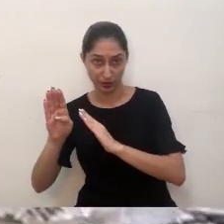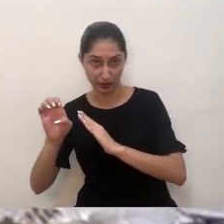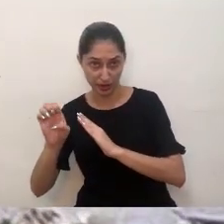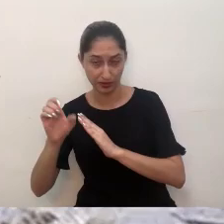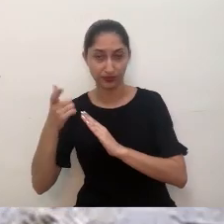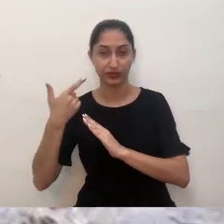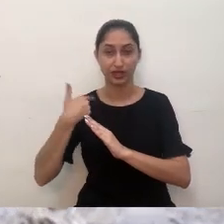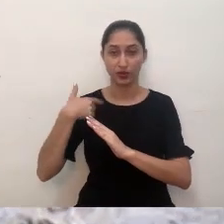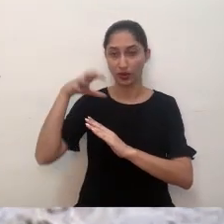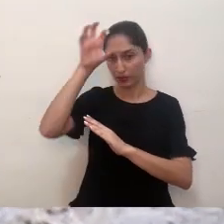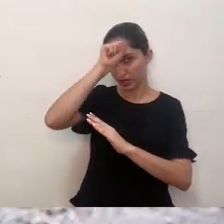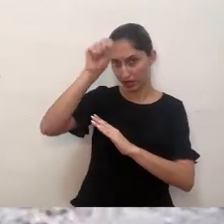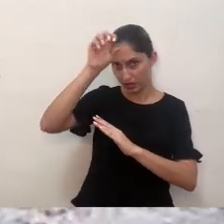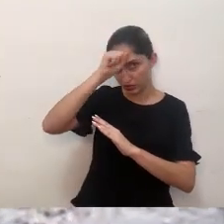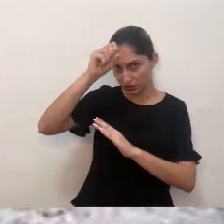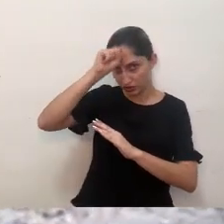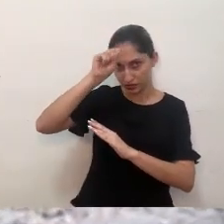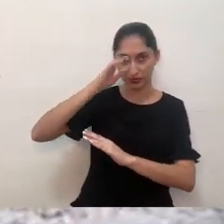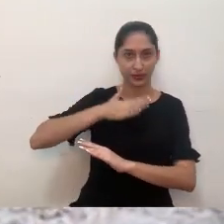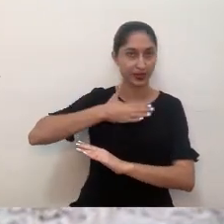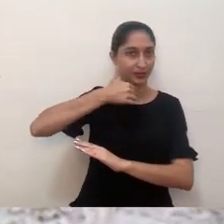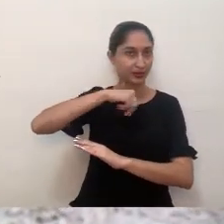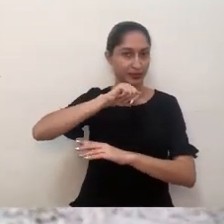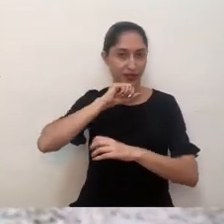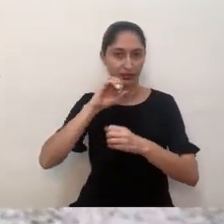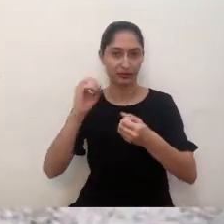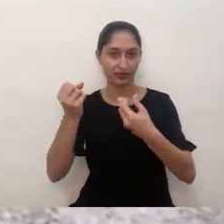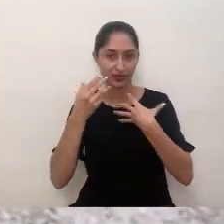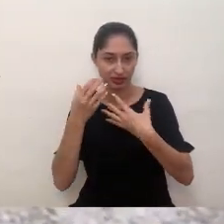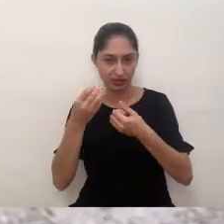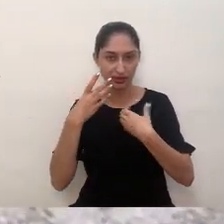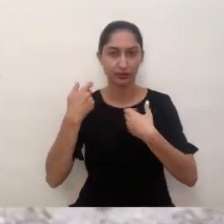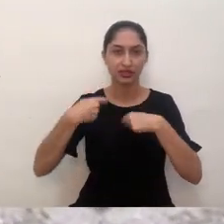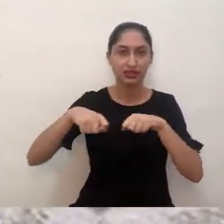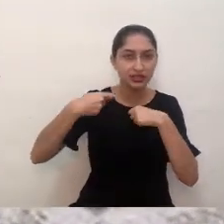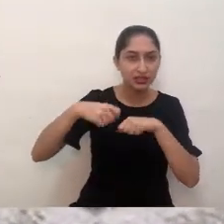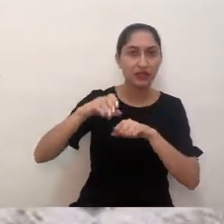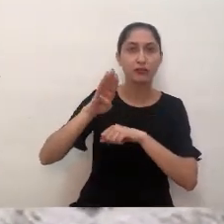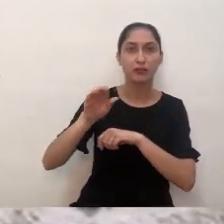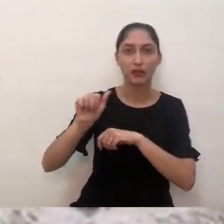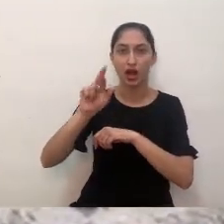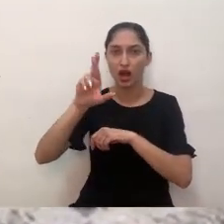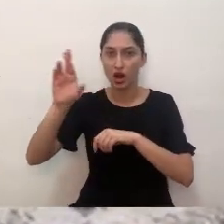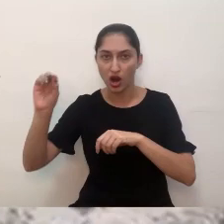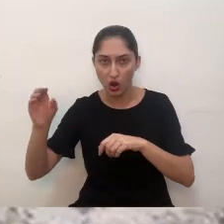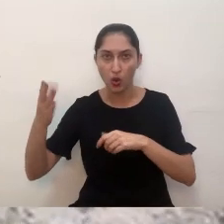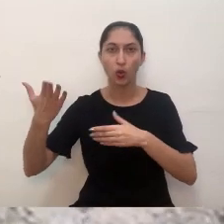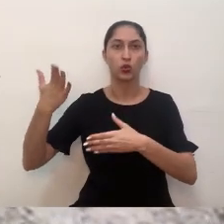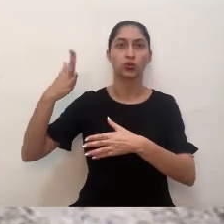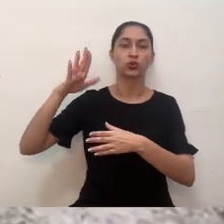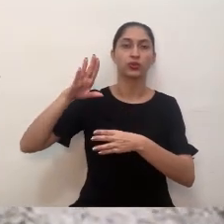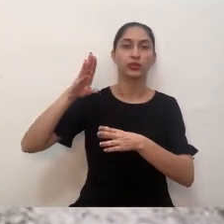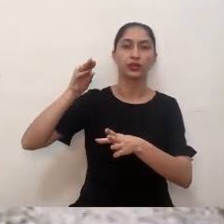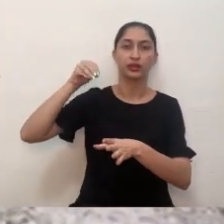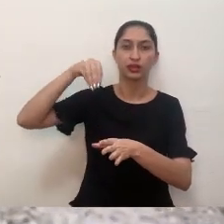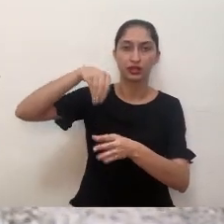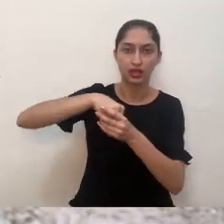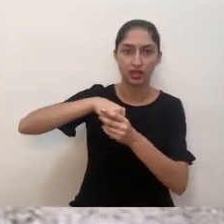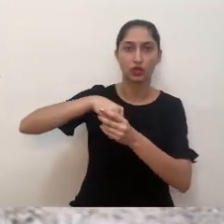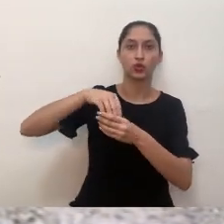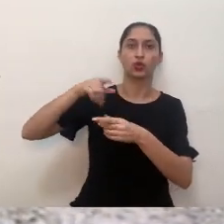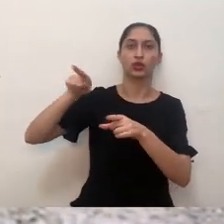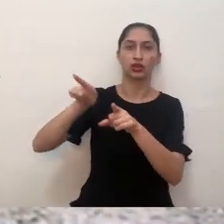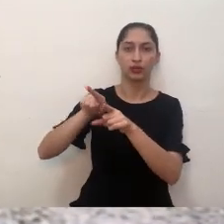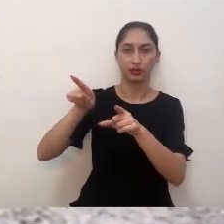gente passava o bar na casa, passava por dentro, por fora, no chão. E foi ela que me